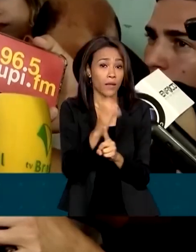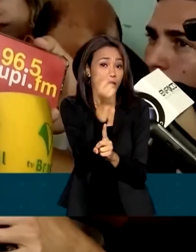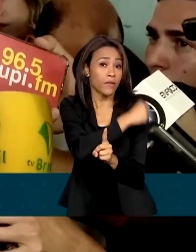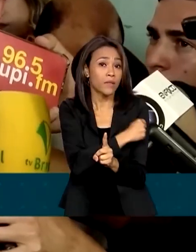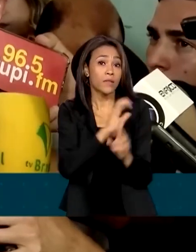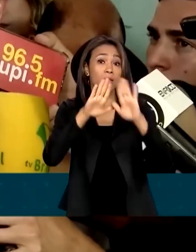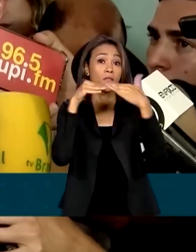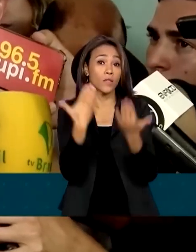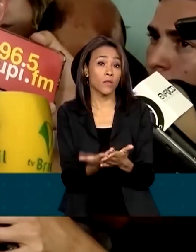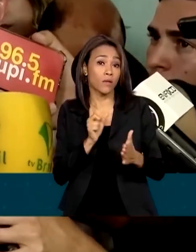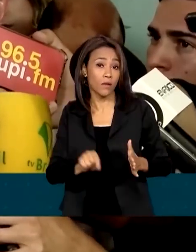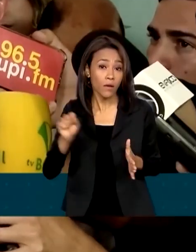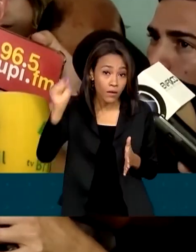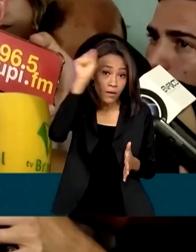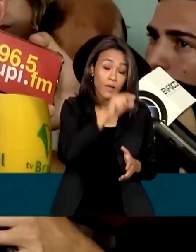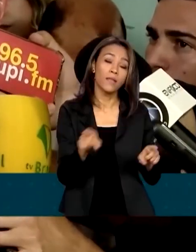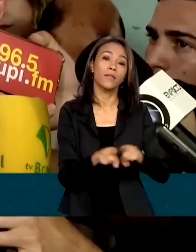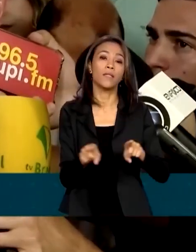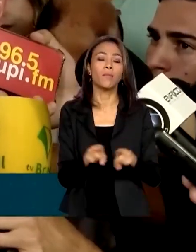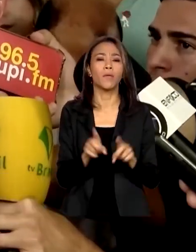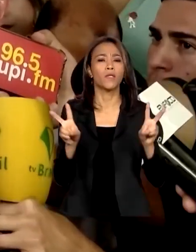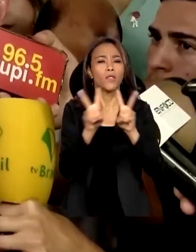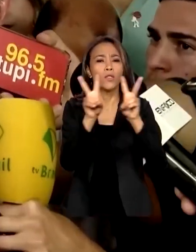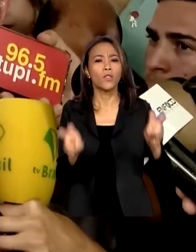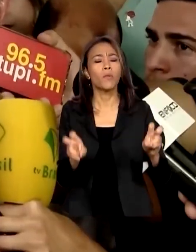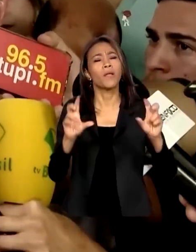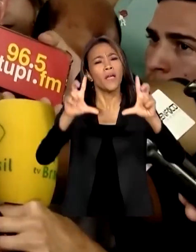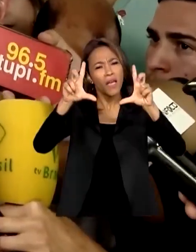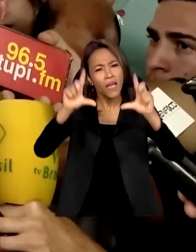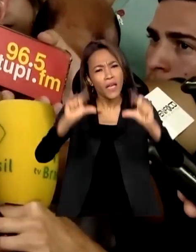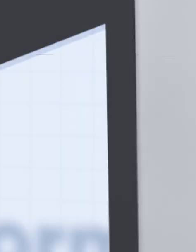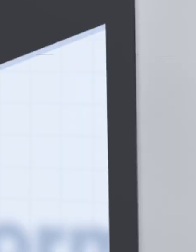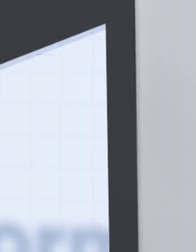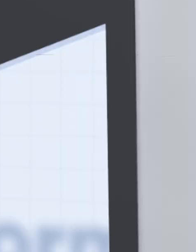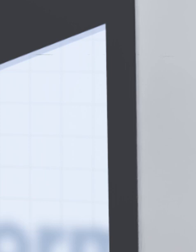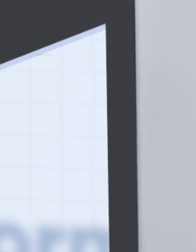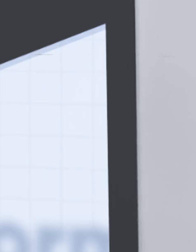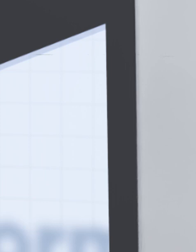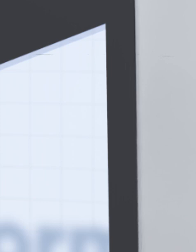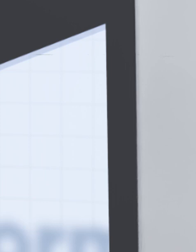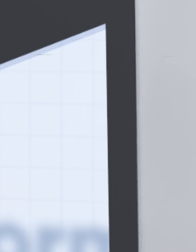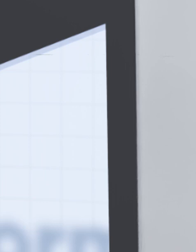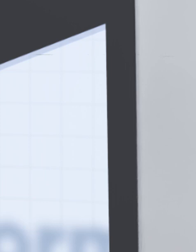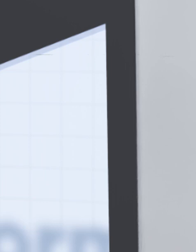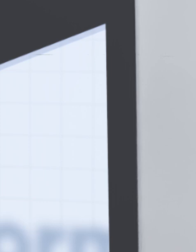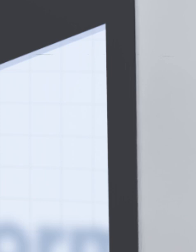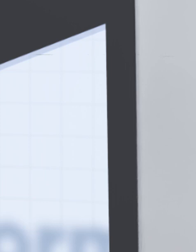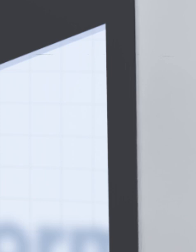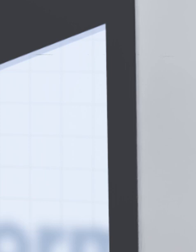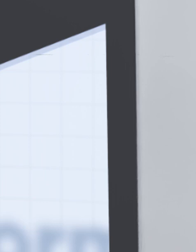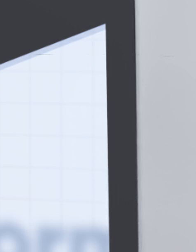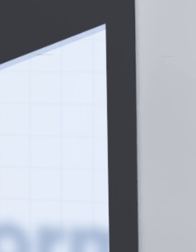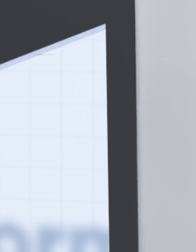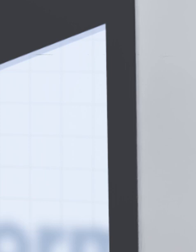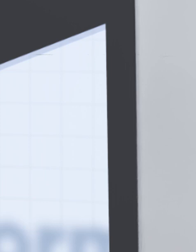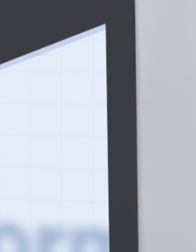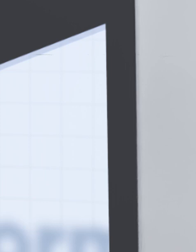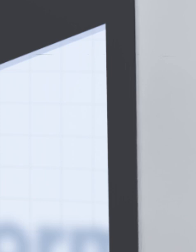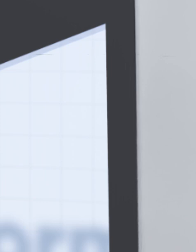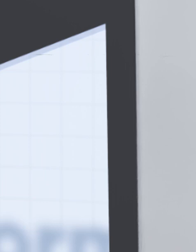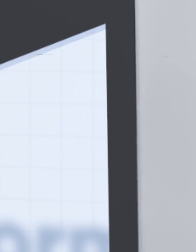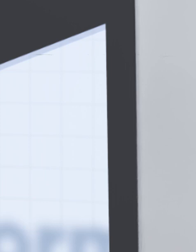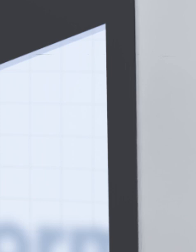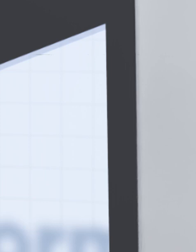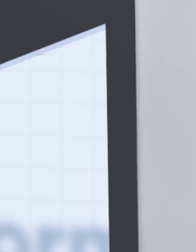o programa de redução emergencial, de redução de filas de cirurgias. É mais um incentivo para que as pessoas não deixem